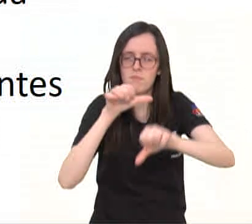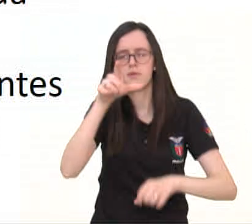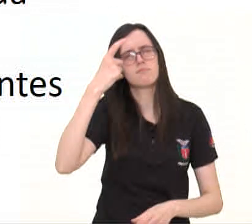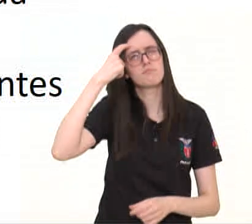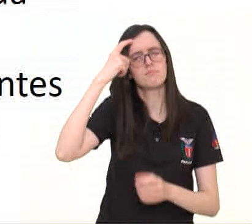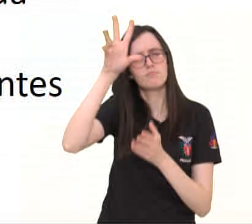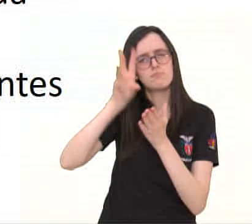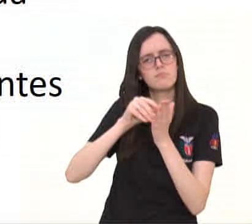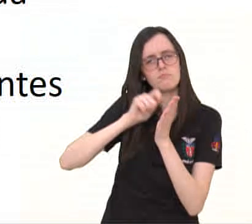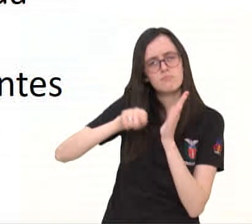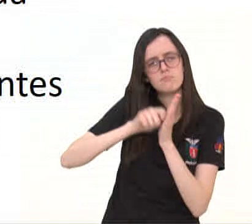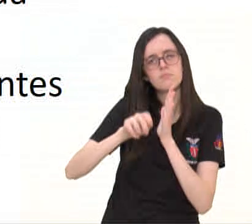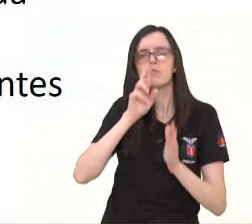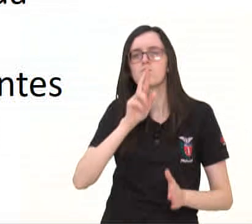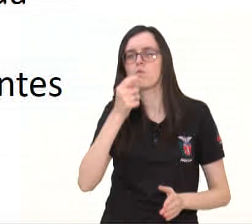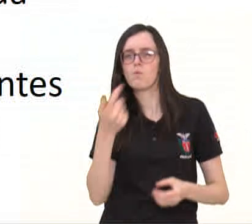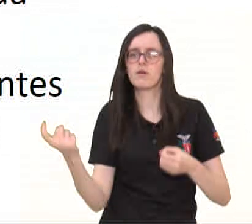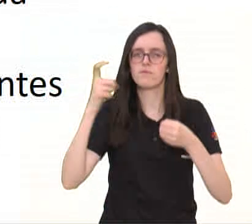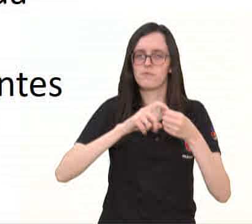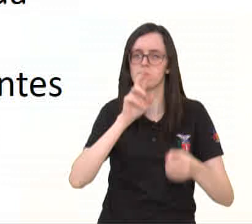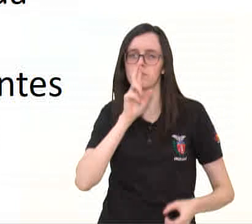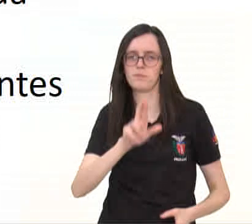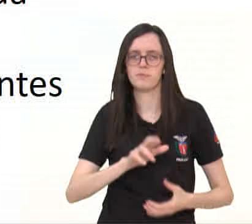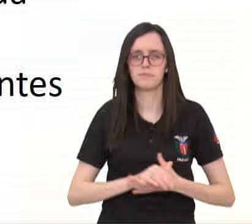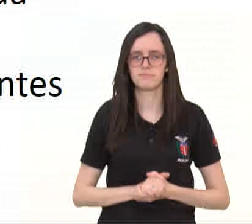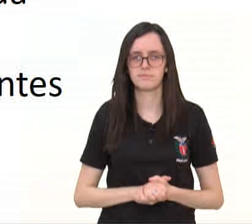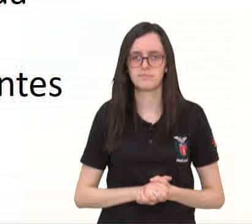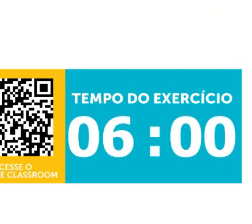uma copiada, responde, a gente já vem com a resposta.